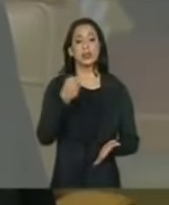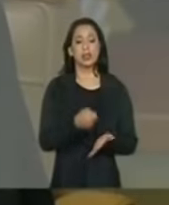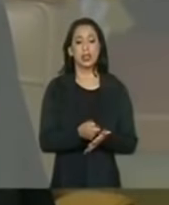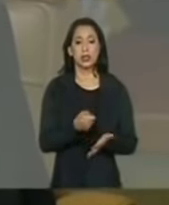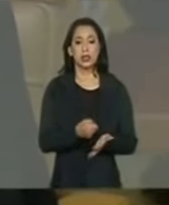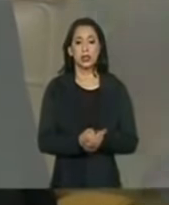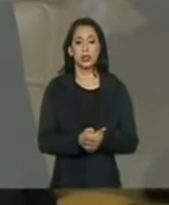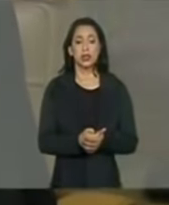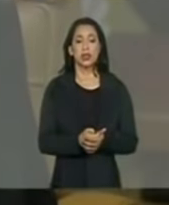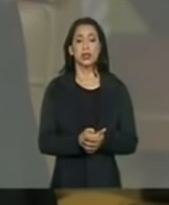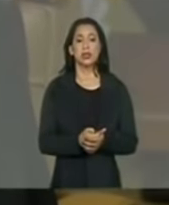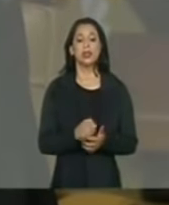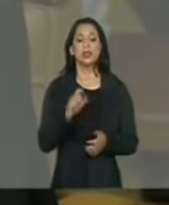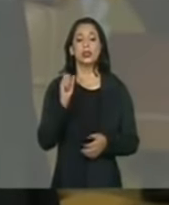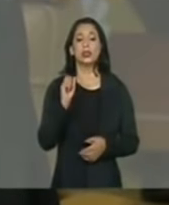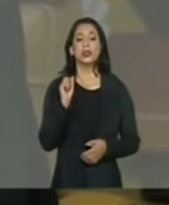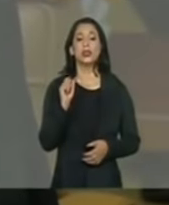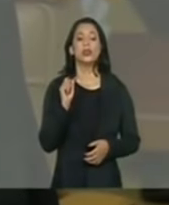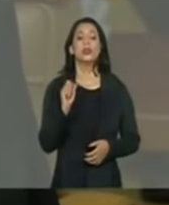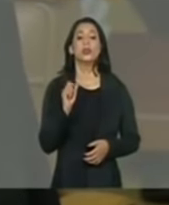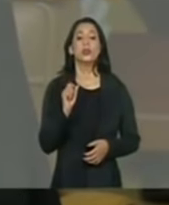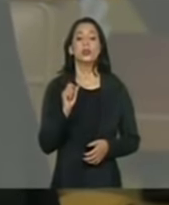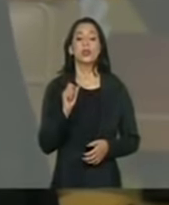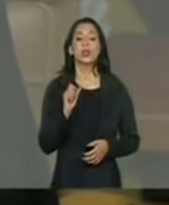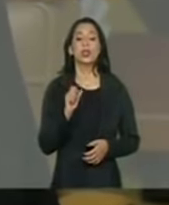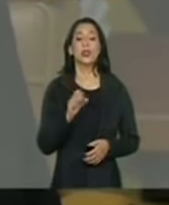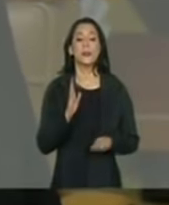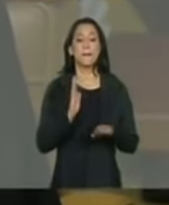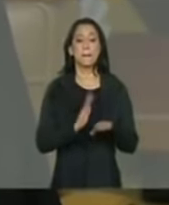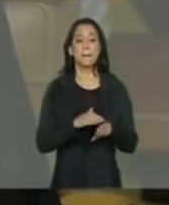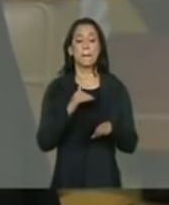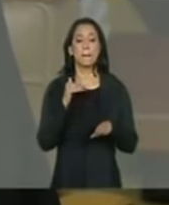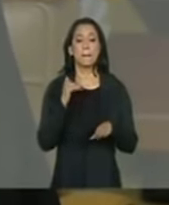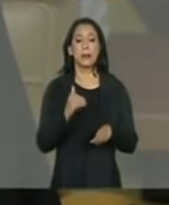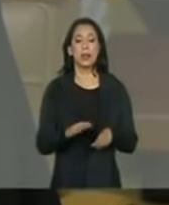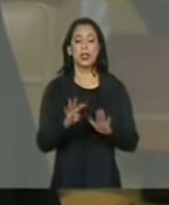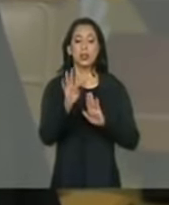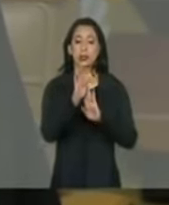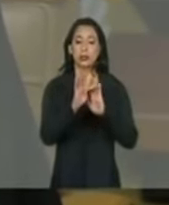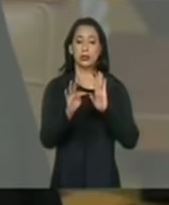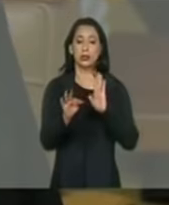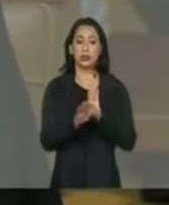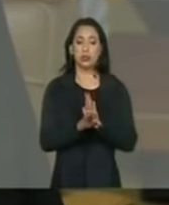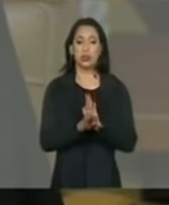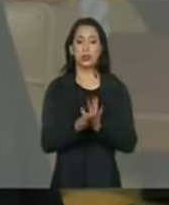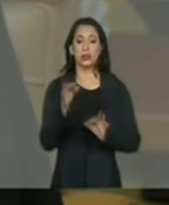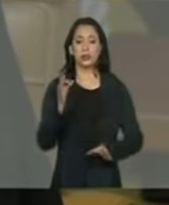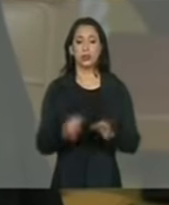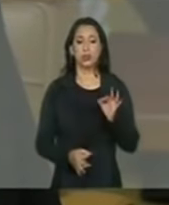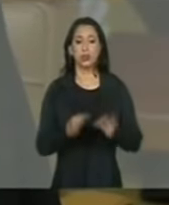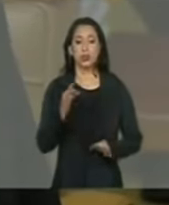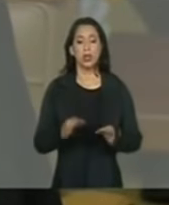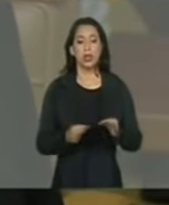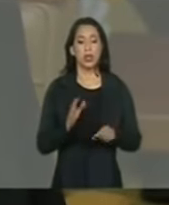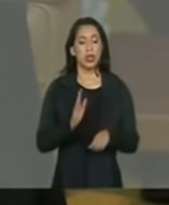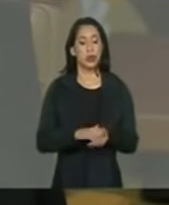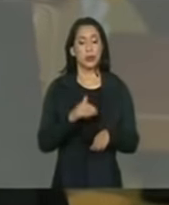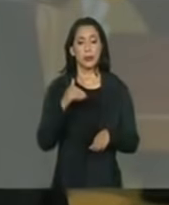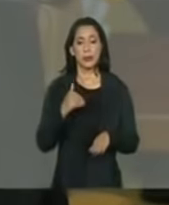impõe o requisito adicional do trânsito em julgado portanto é a norma mais favorável